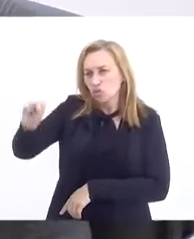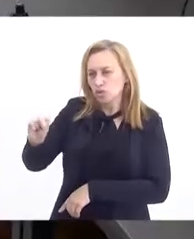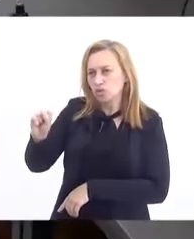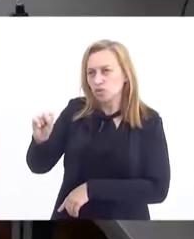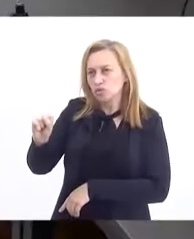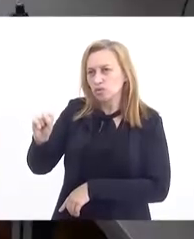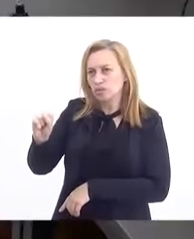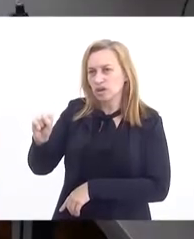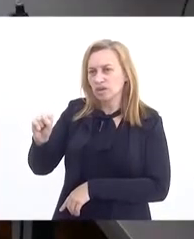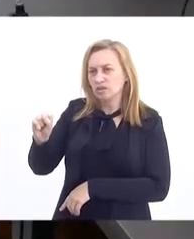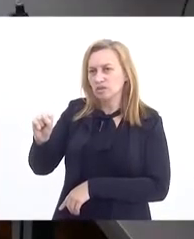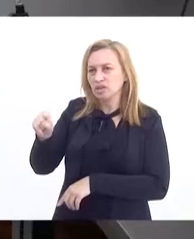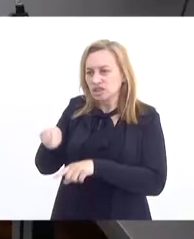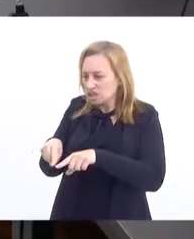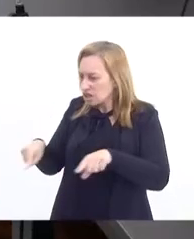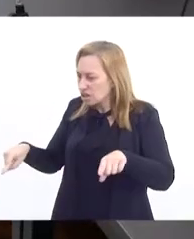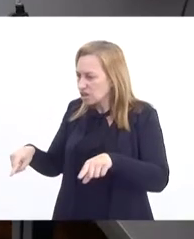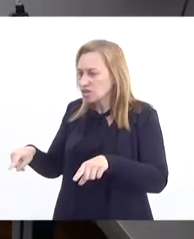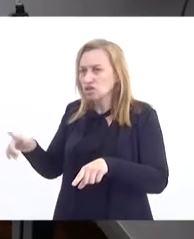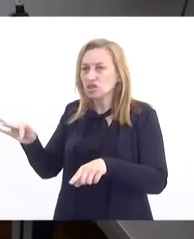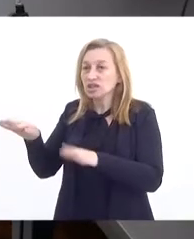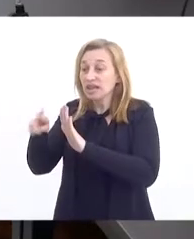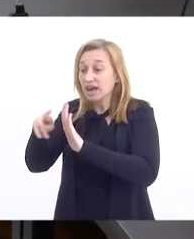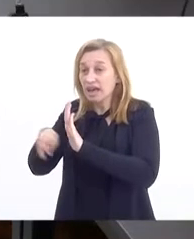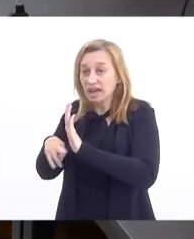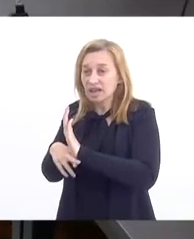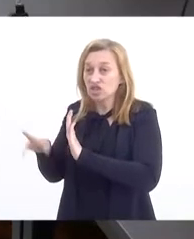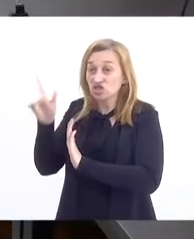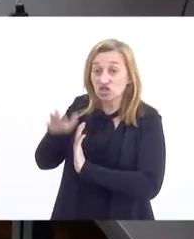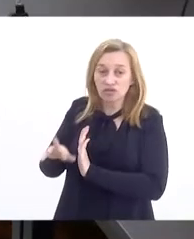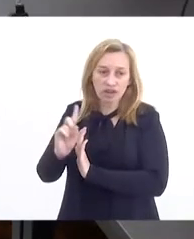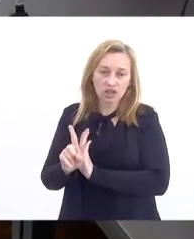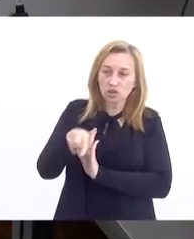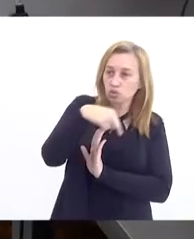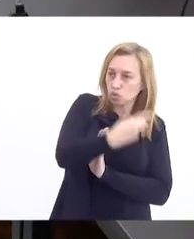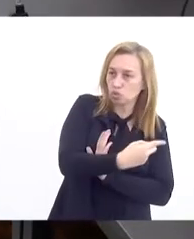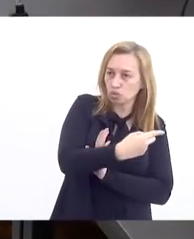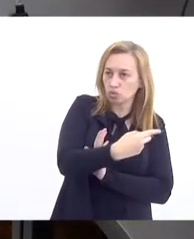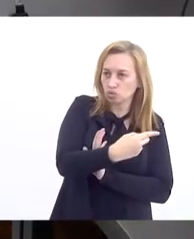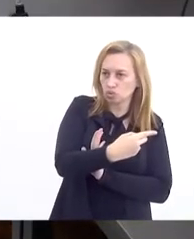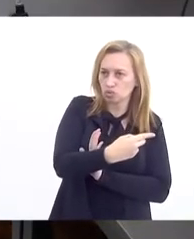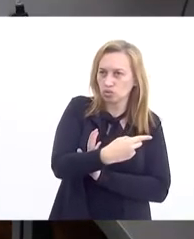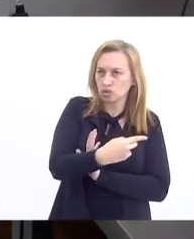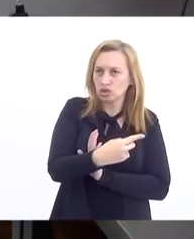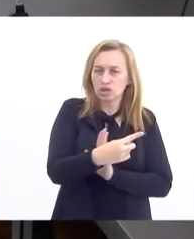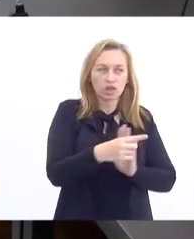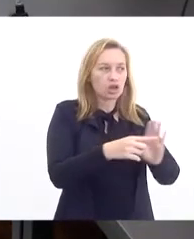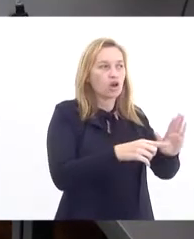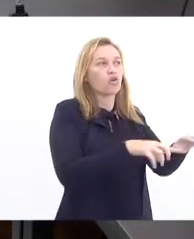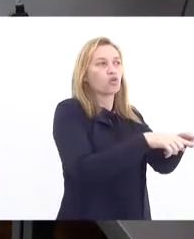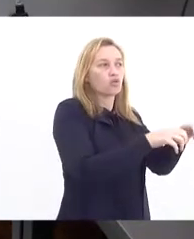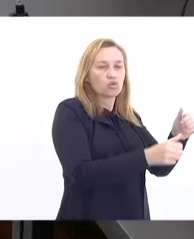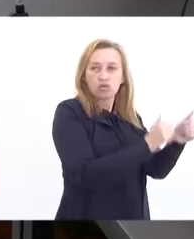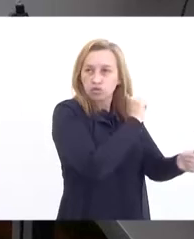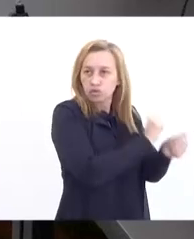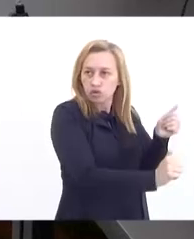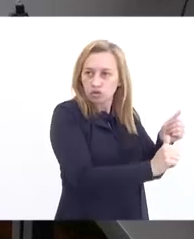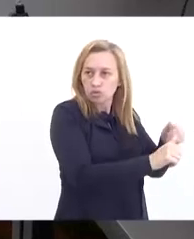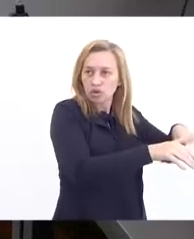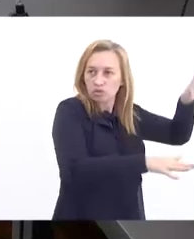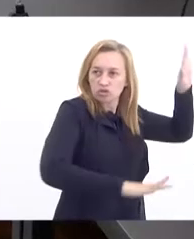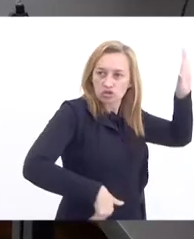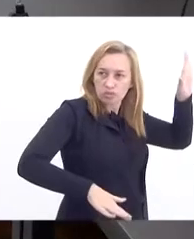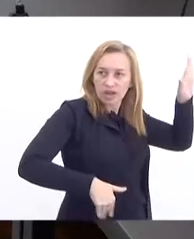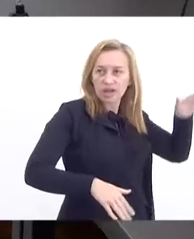fundo e 40. Tem regras específicas para o beach soccer e regras específicas para o futebol de praia ou de areia. São